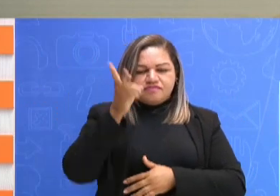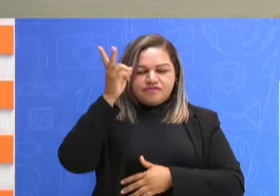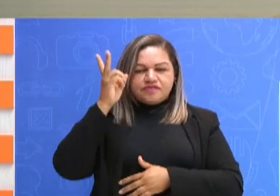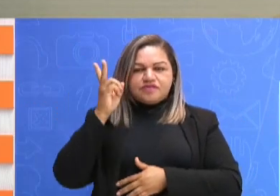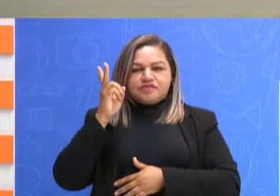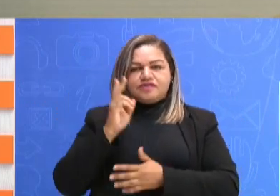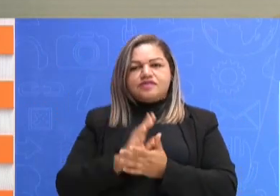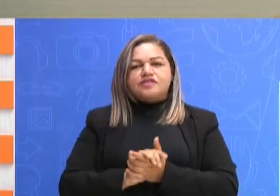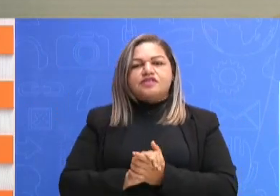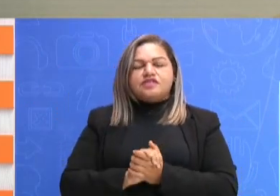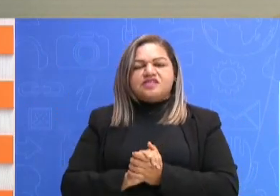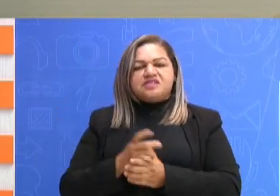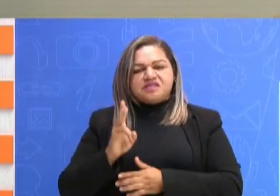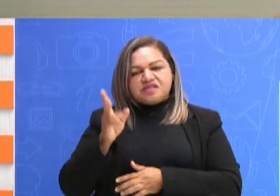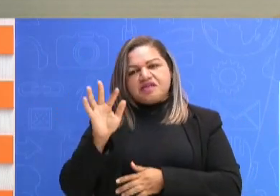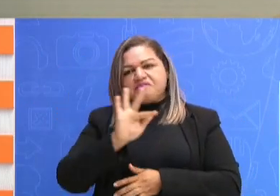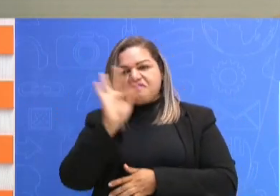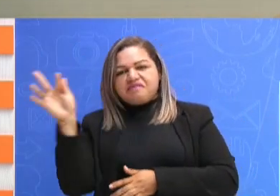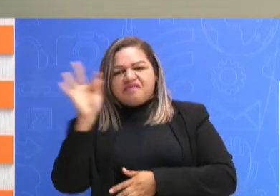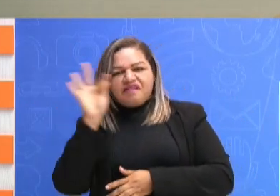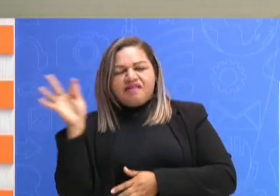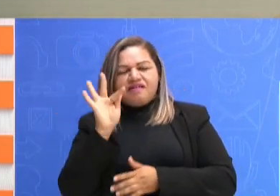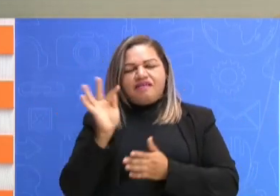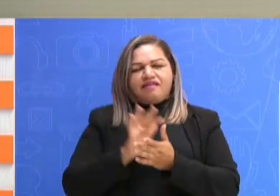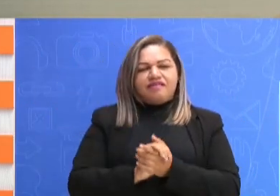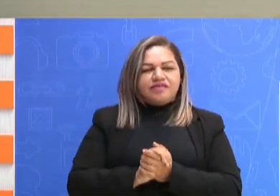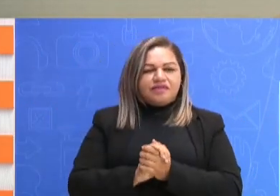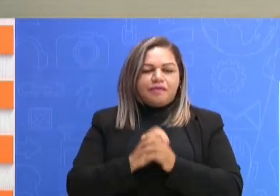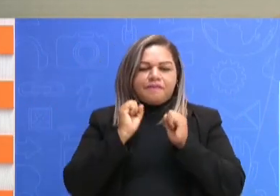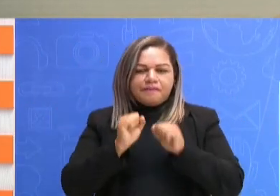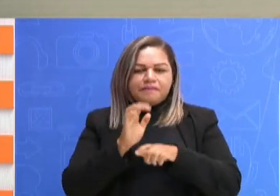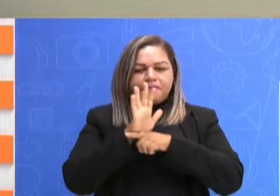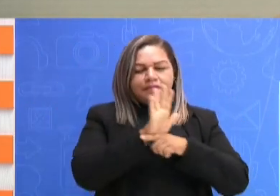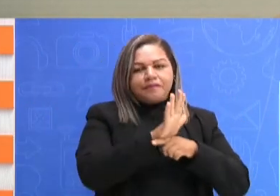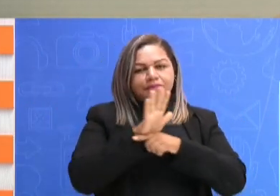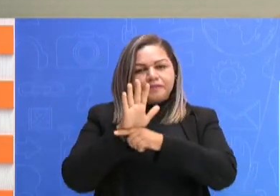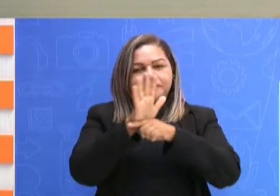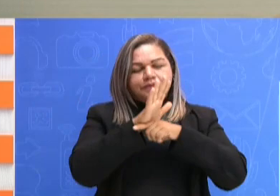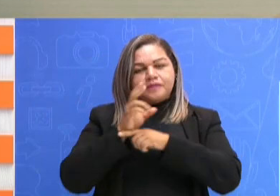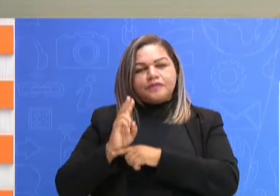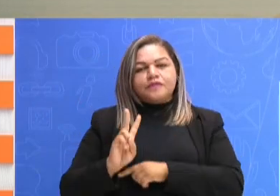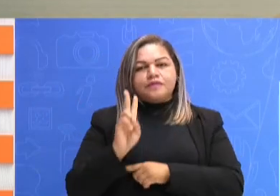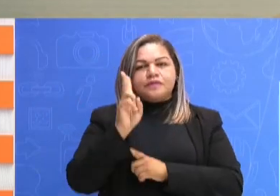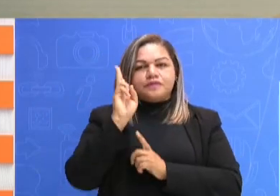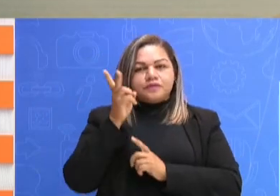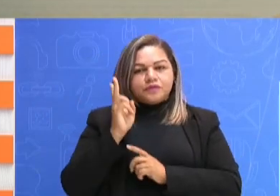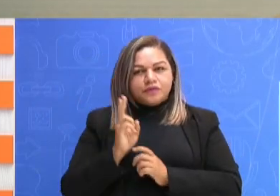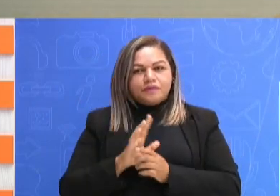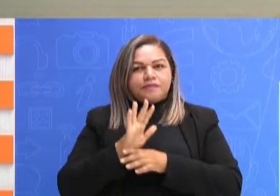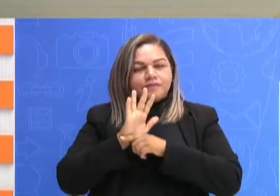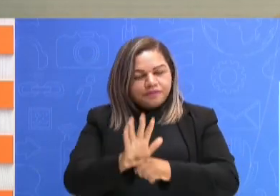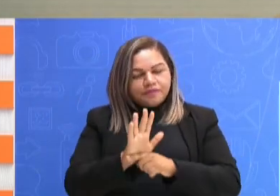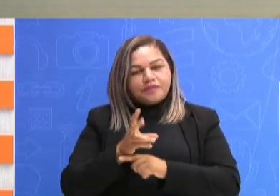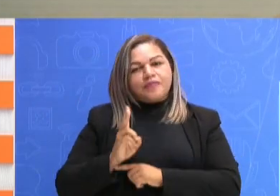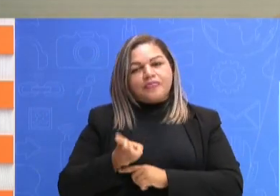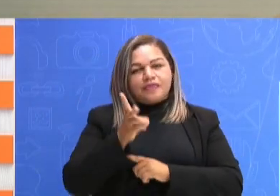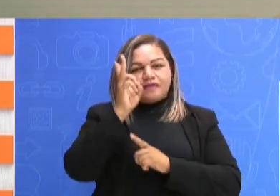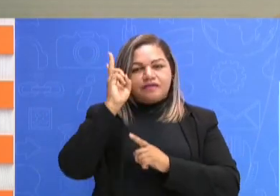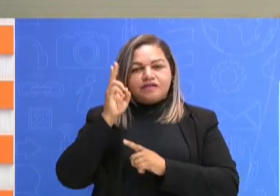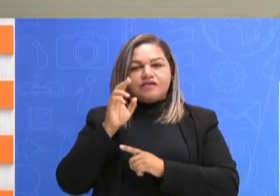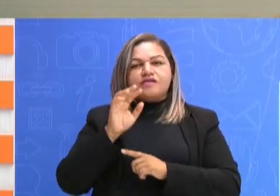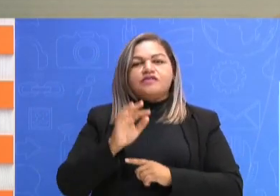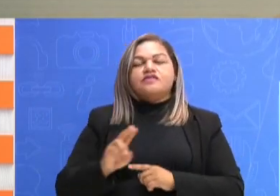apoio, como a Unidev, como a FAI, naquilo que tange a gente para a gente poder ajudar. E nós vamos continuar ajudando sempre